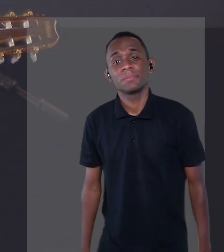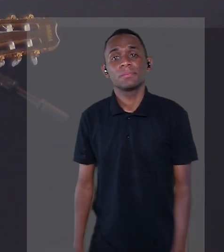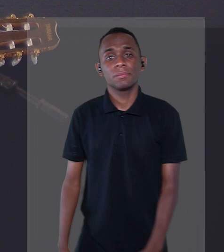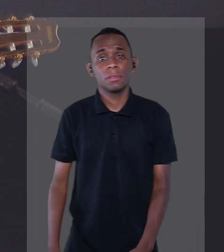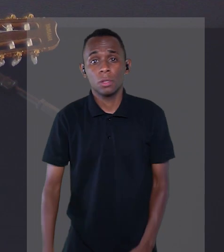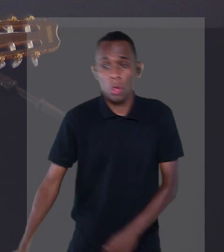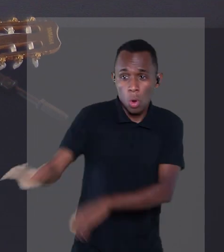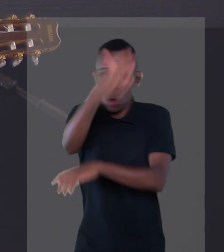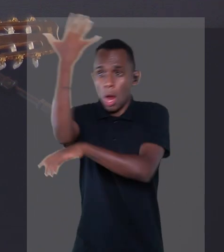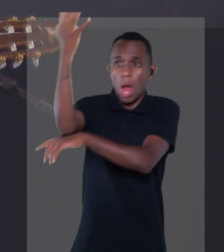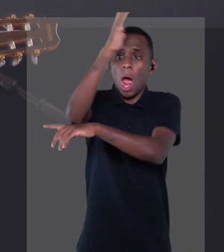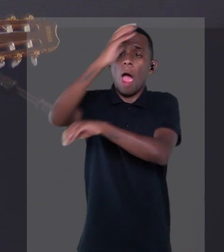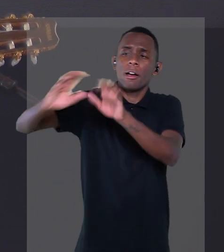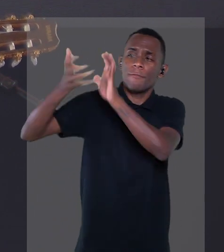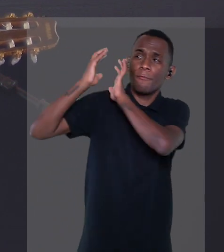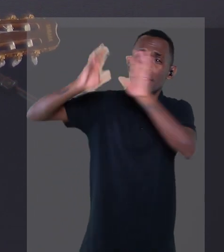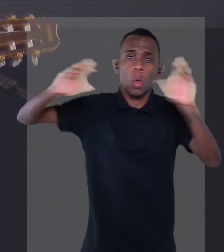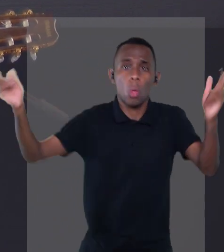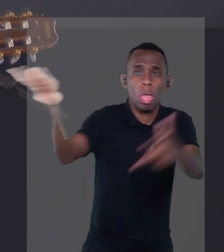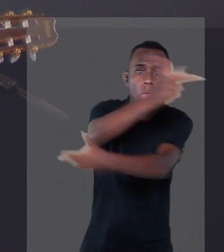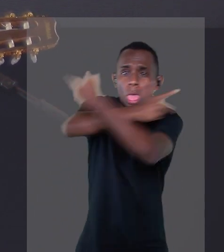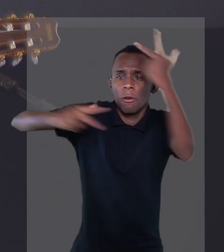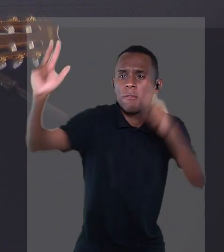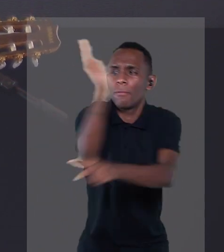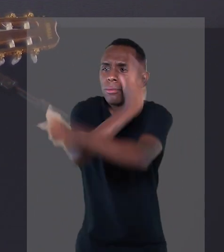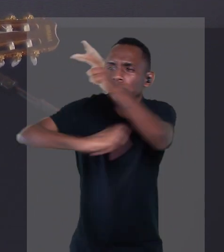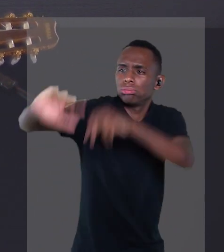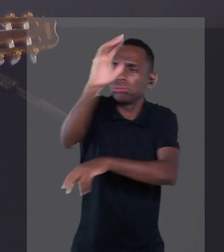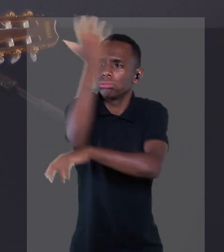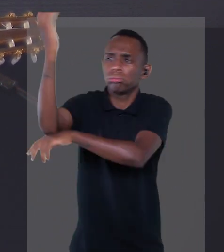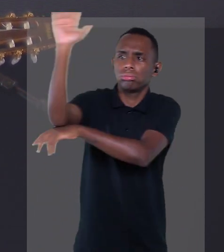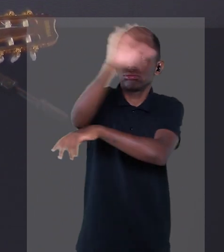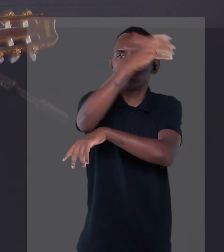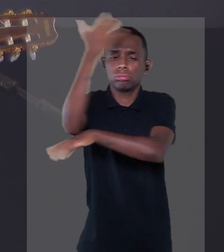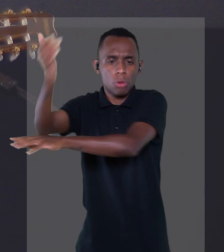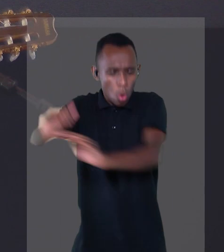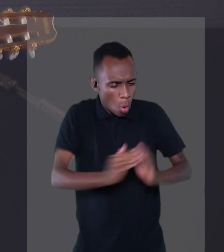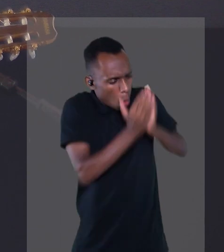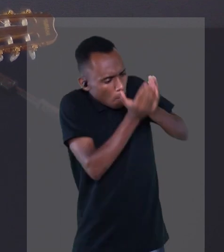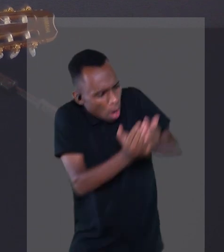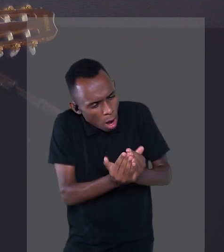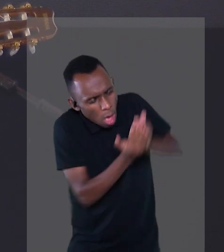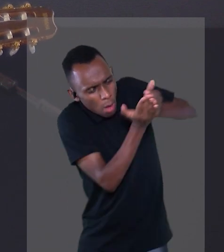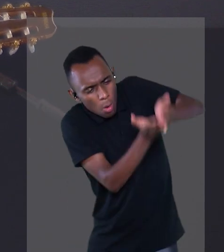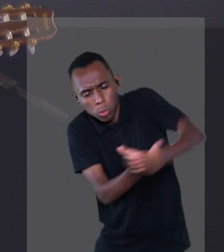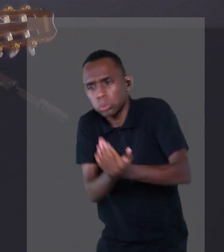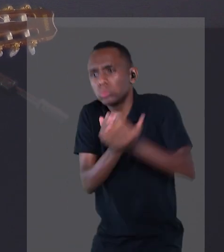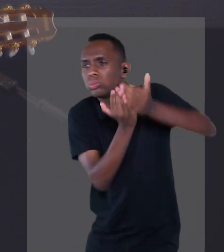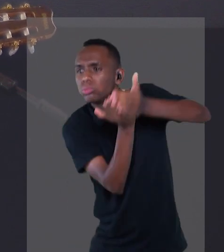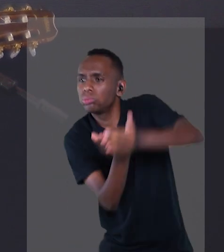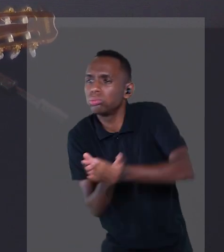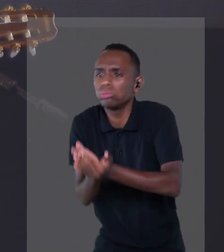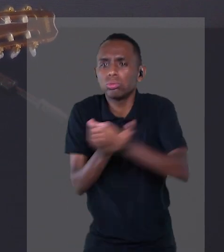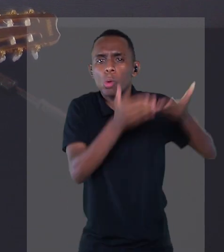Quando nos coqueiros o vento sopra e os barcos chegarem ao